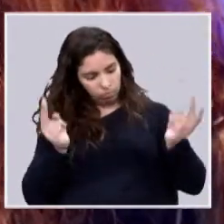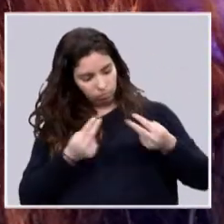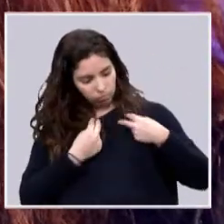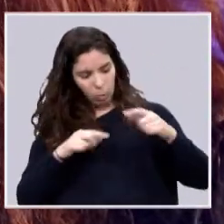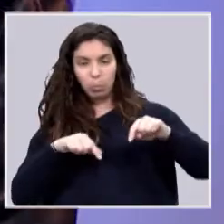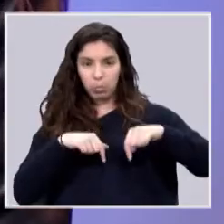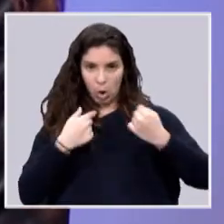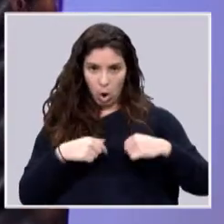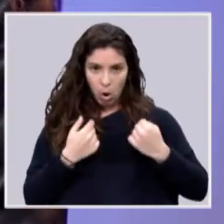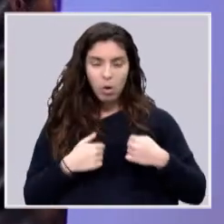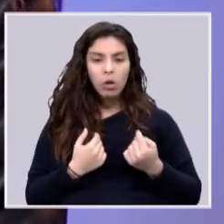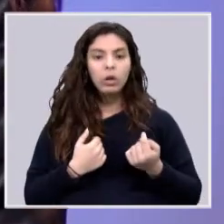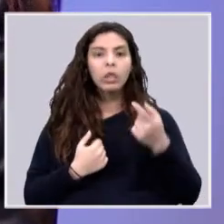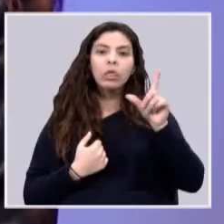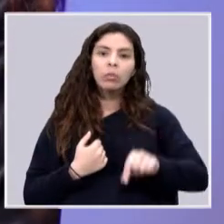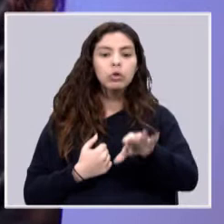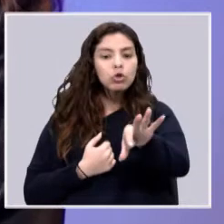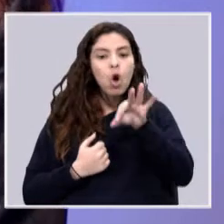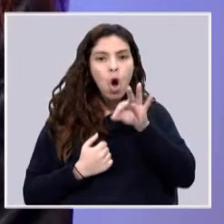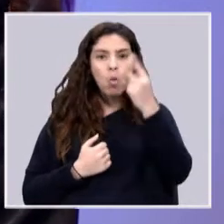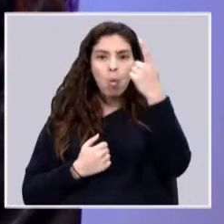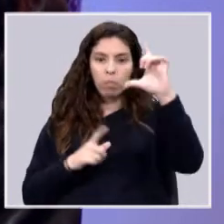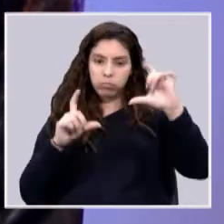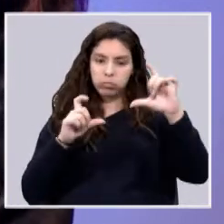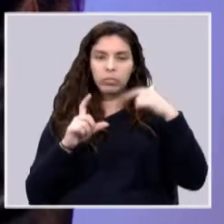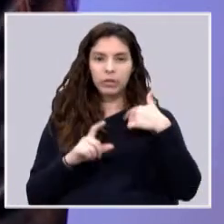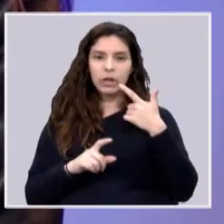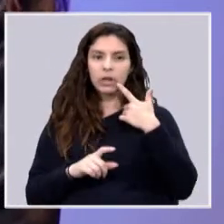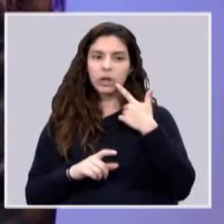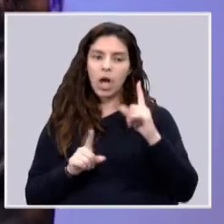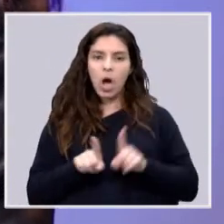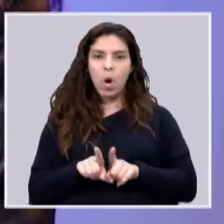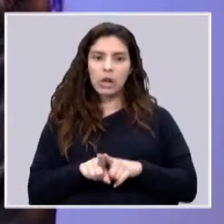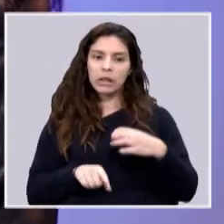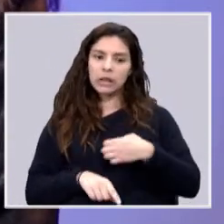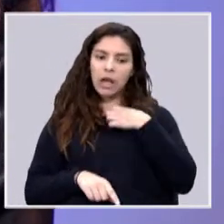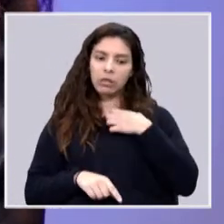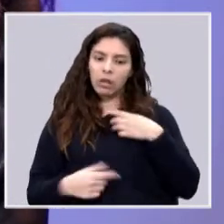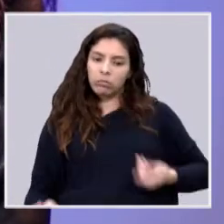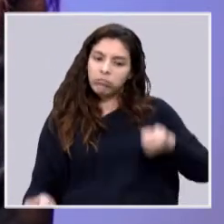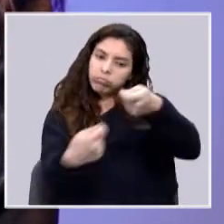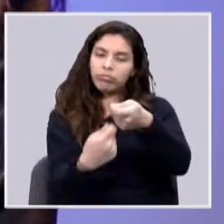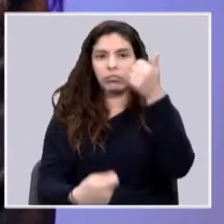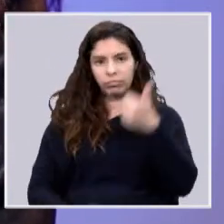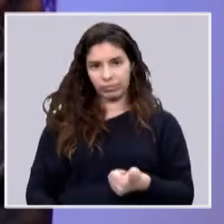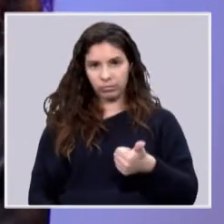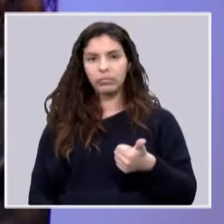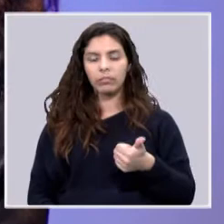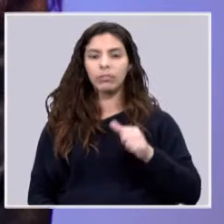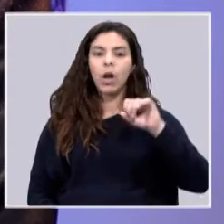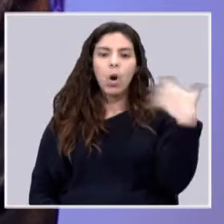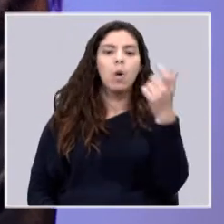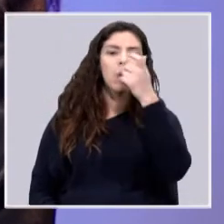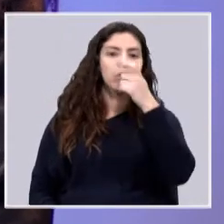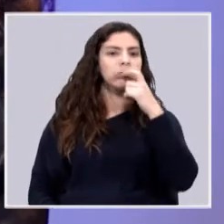nós próprios e escolhermos uma fotografia que nos autorrepresentasse, ou seja, que passasse uma mensagem sobre nós ou,